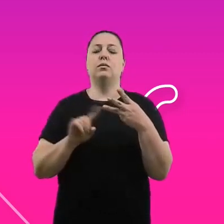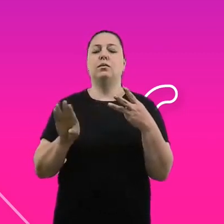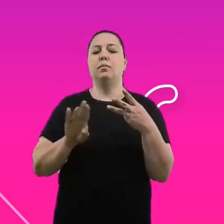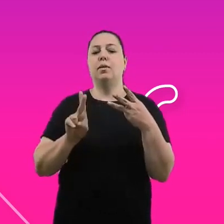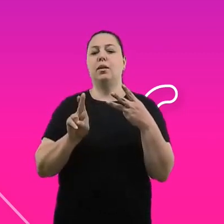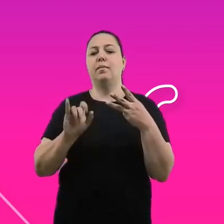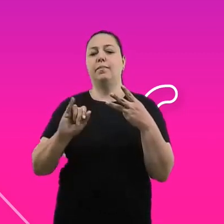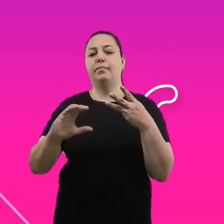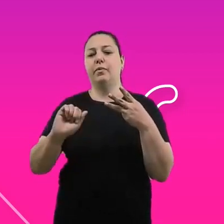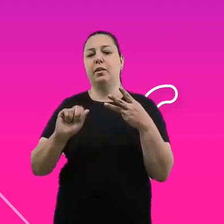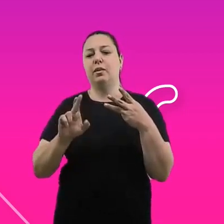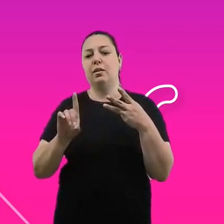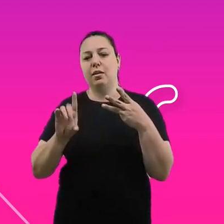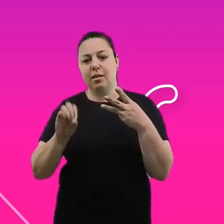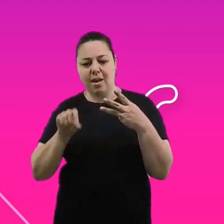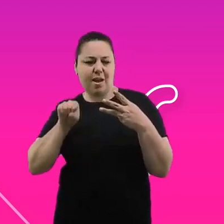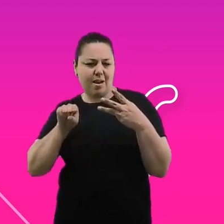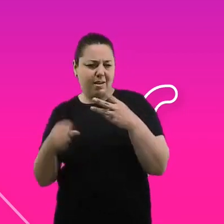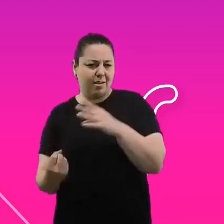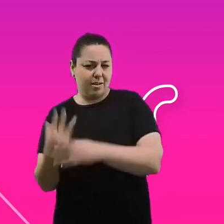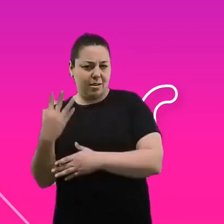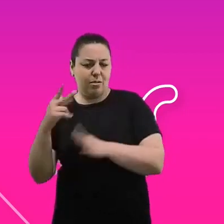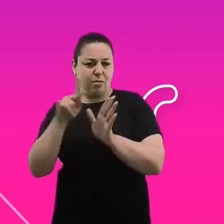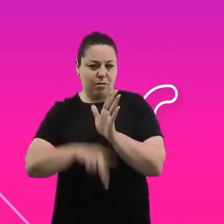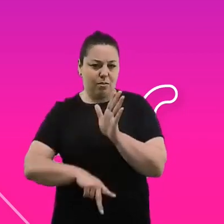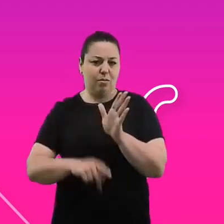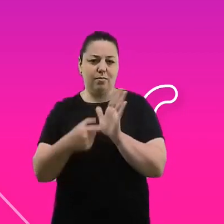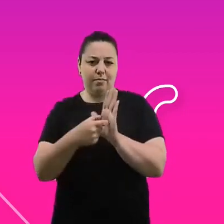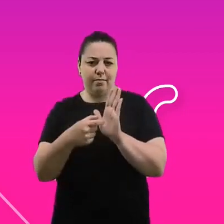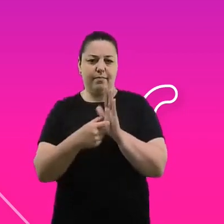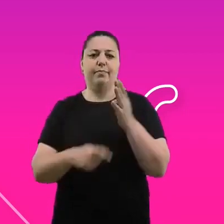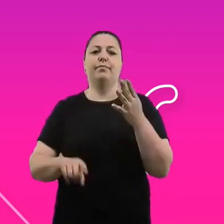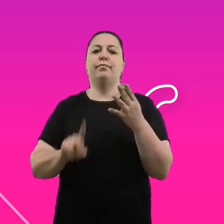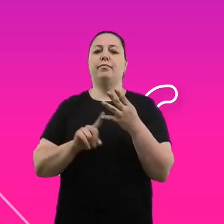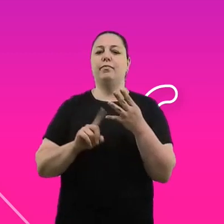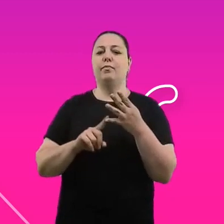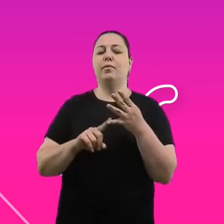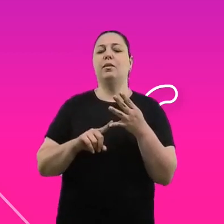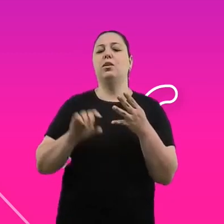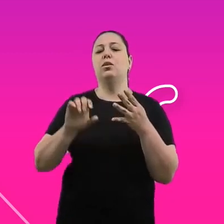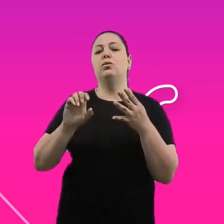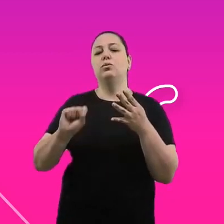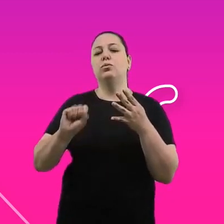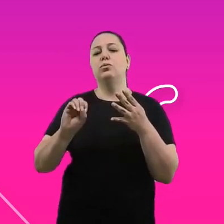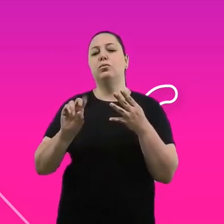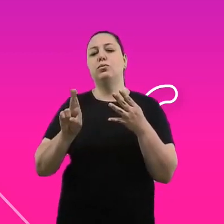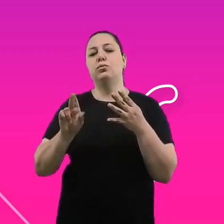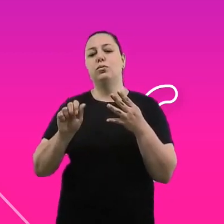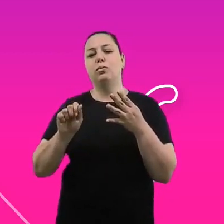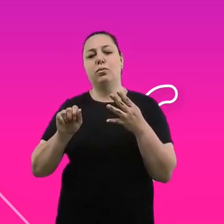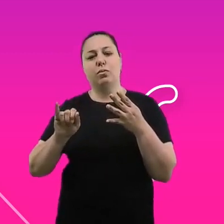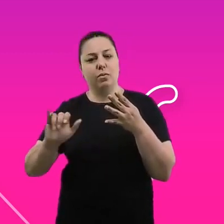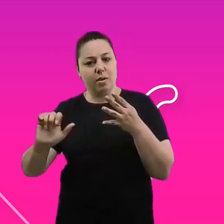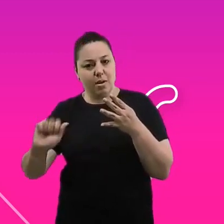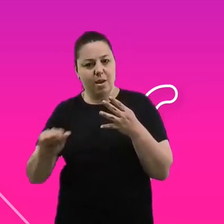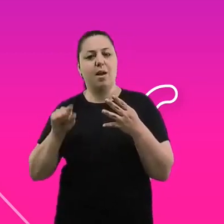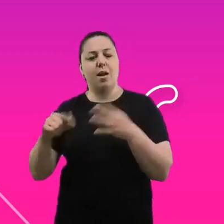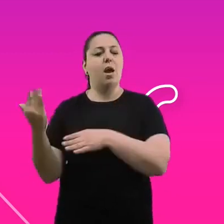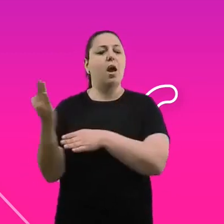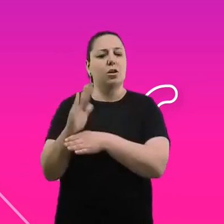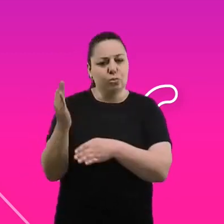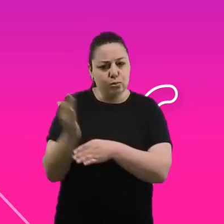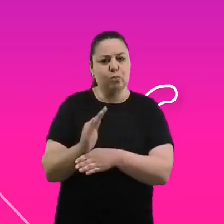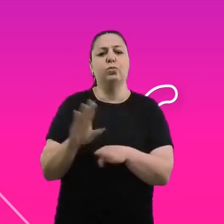desenvolveu o painel, a nossa corregedora, o antigo corregedor, a desmandora Soraya, o desmandor Petri, que auxiliaram e foram grandes incentivadores